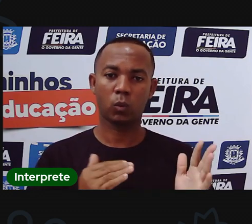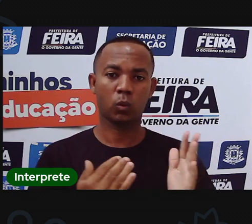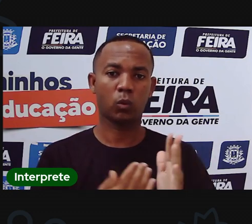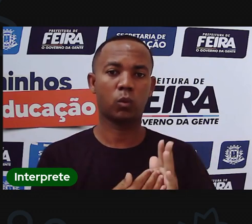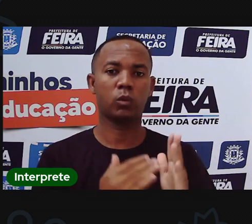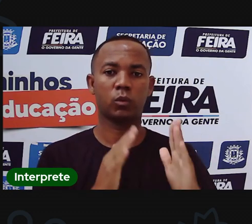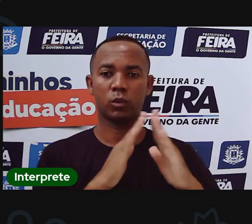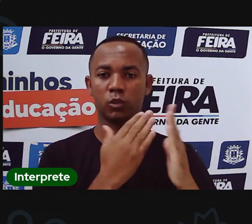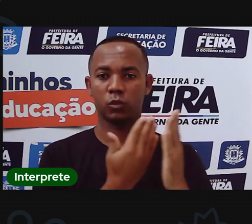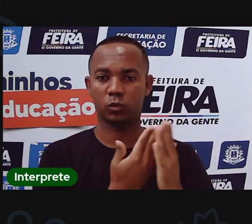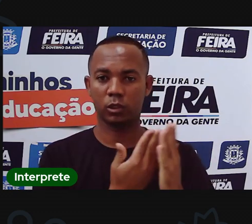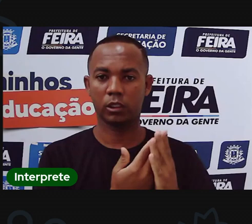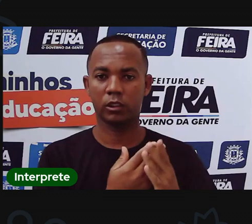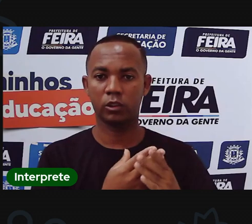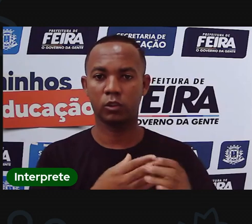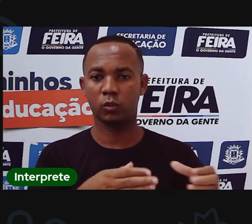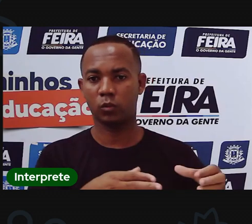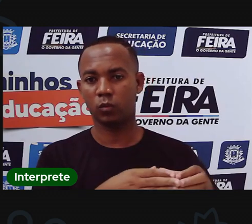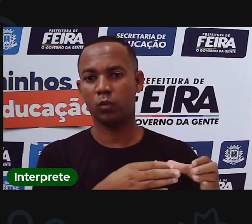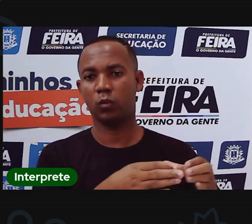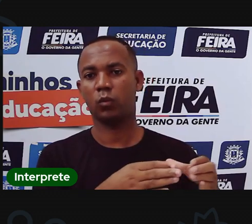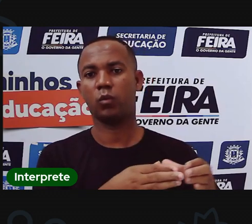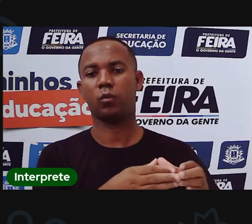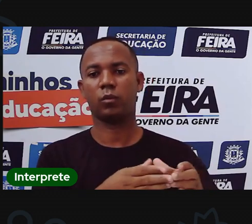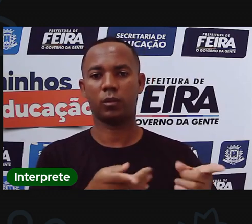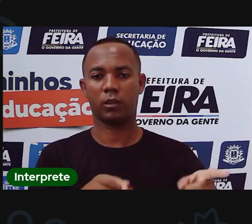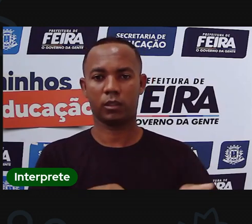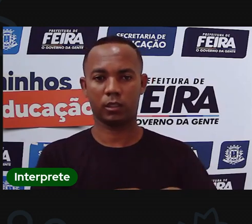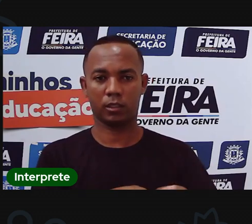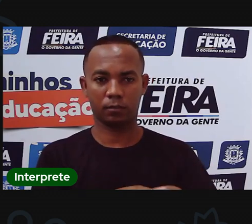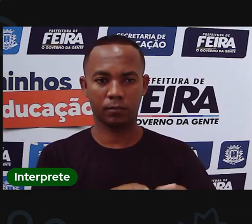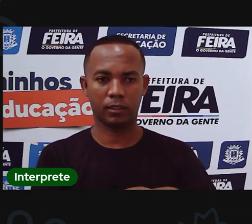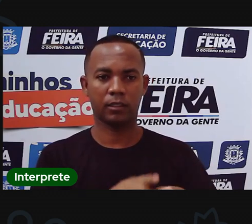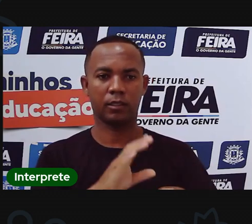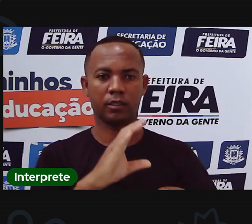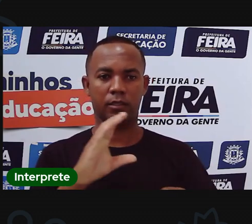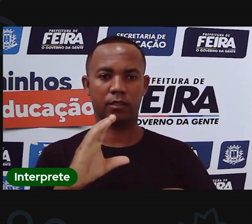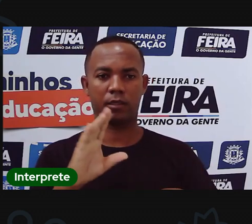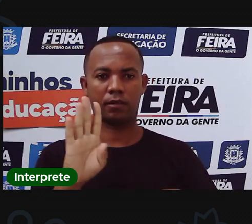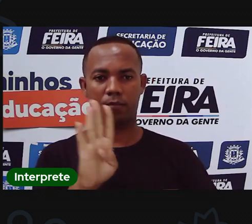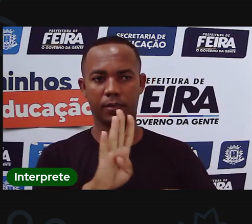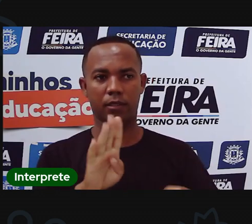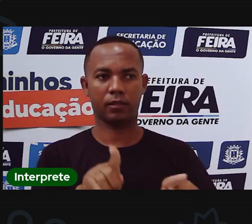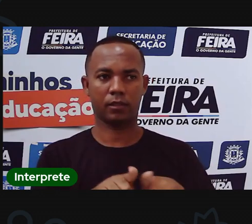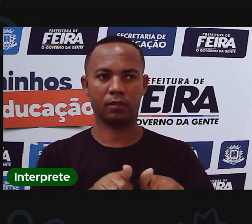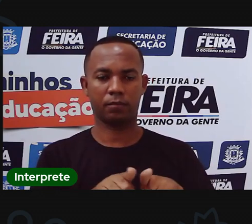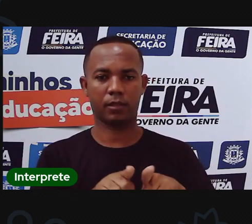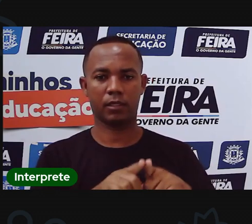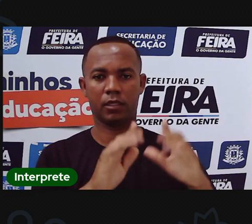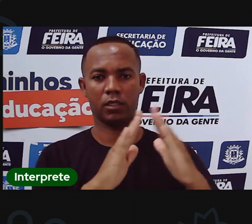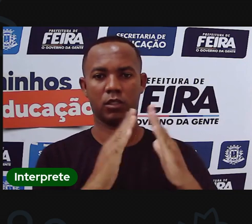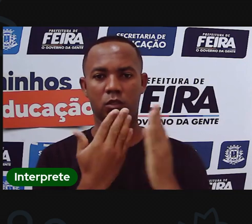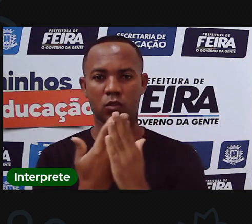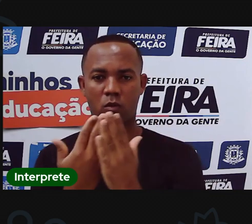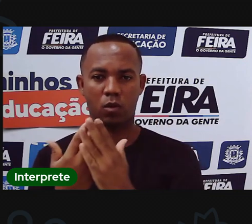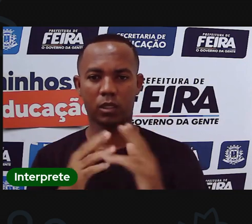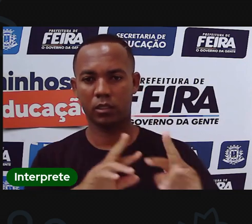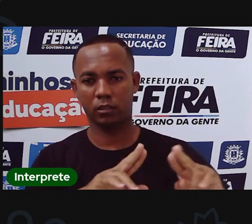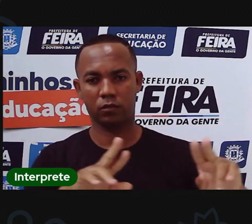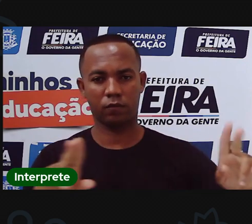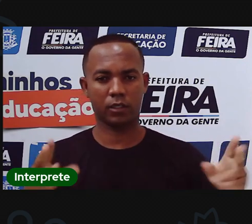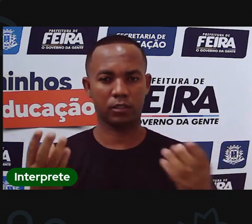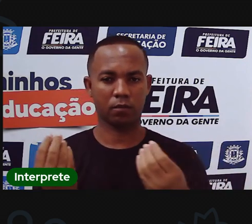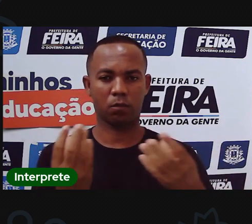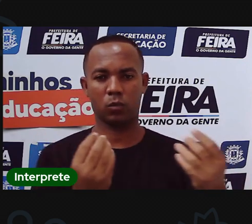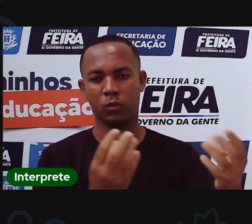estudantes participantes desse encontro de hoje, né? O SEB, o Centro de Educação Monteiro Lobato, o Centro